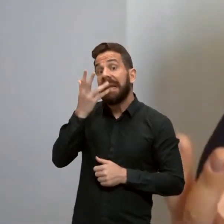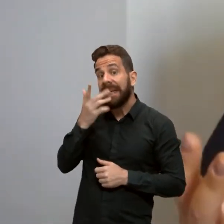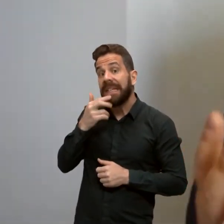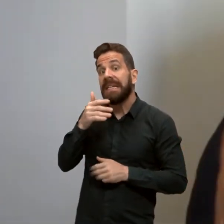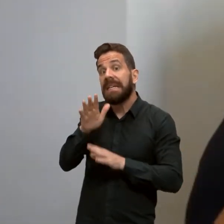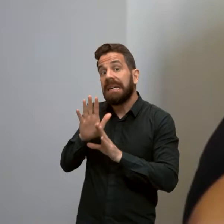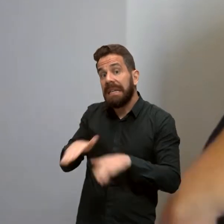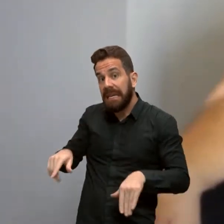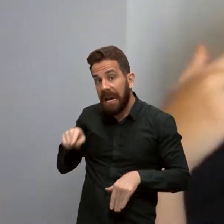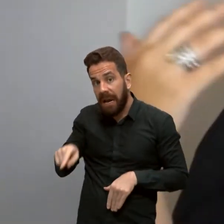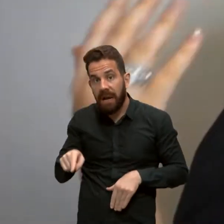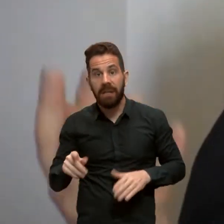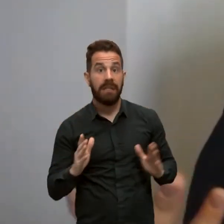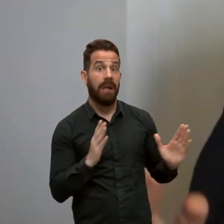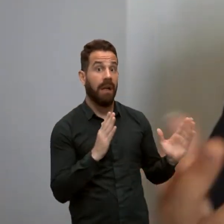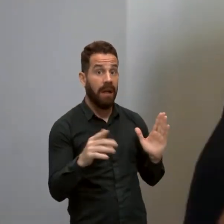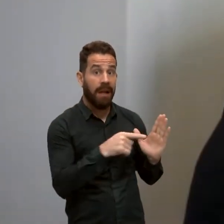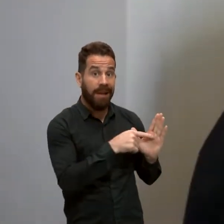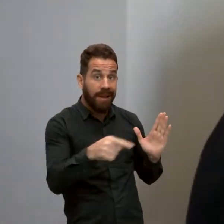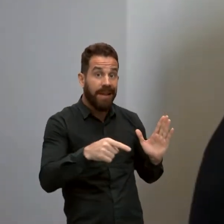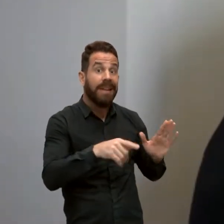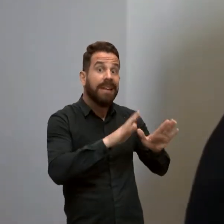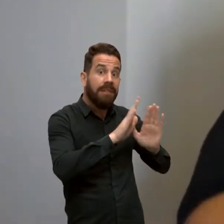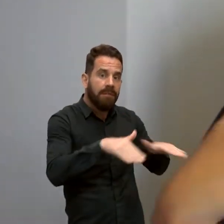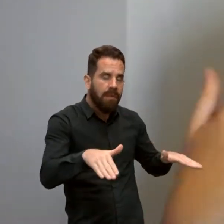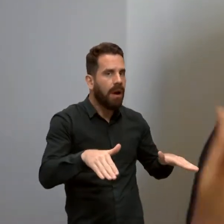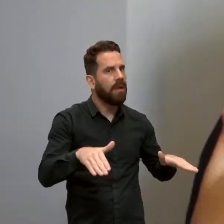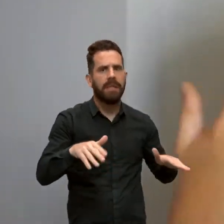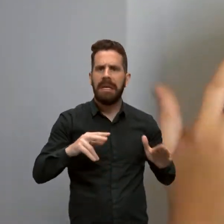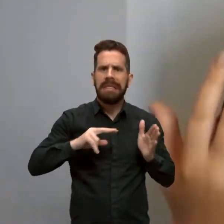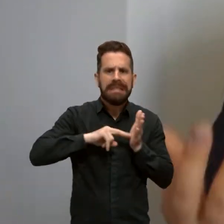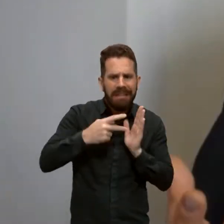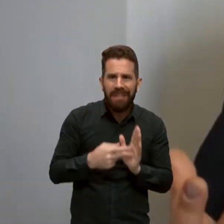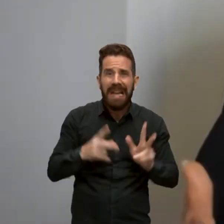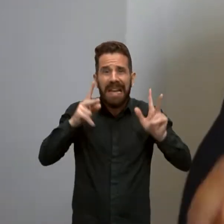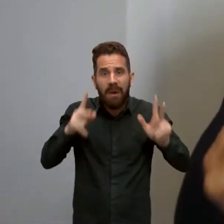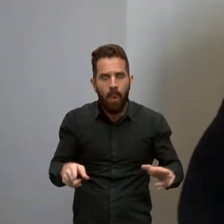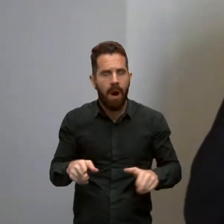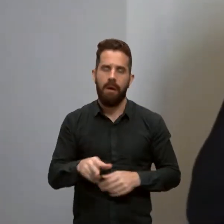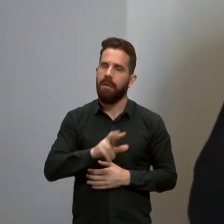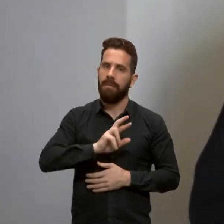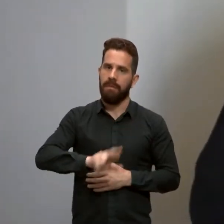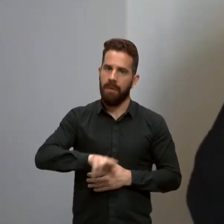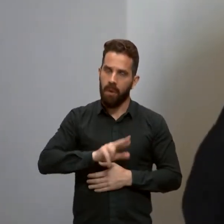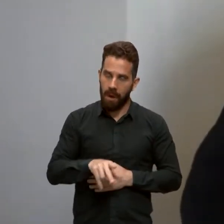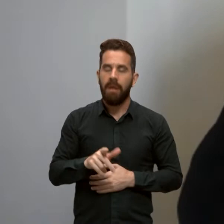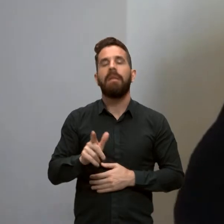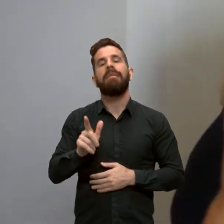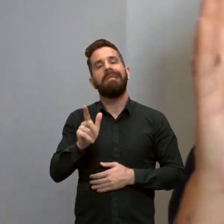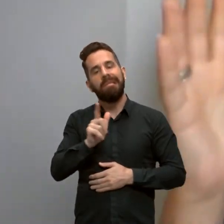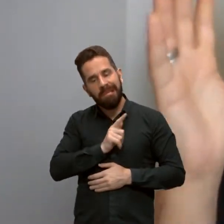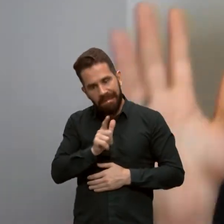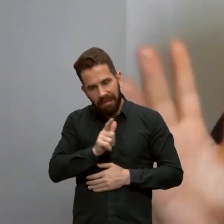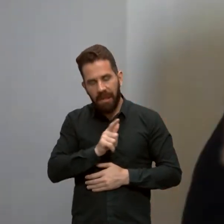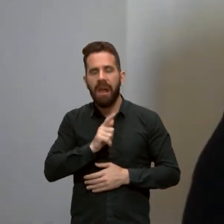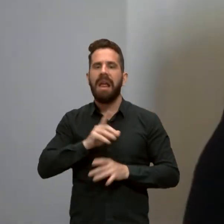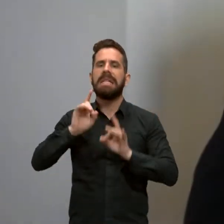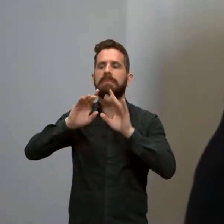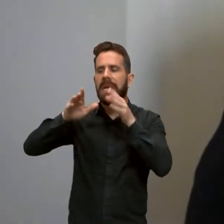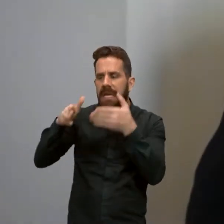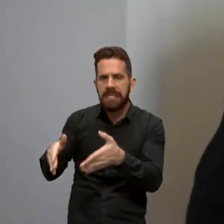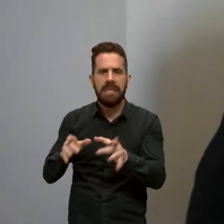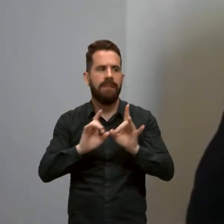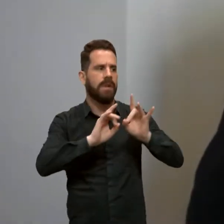mesmo significado, não correspondem como um mesmo conceito, possuem